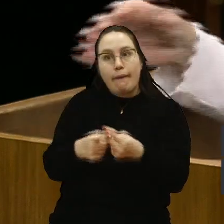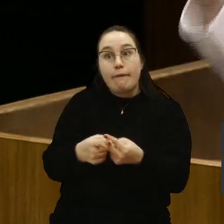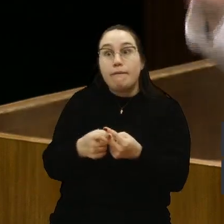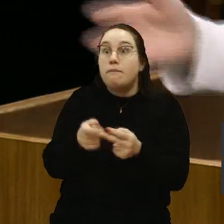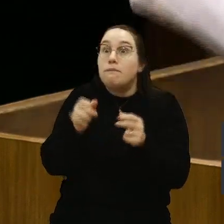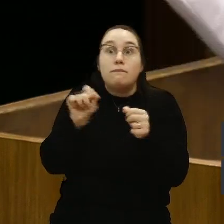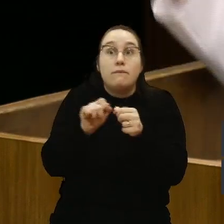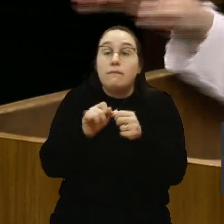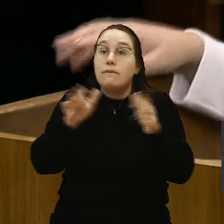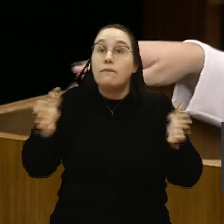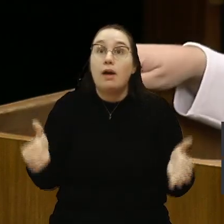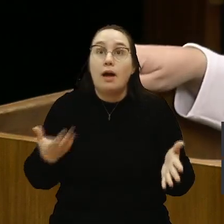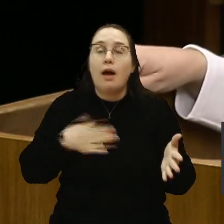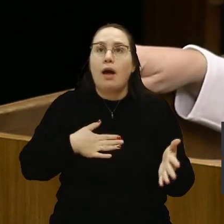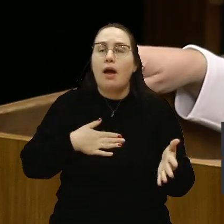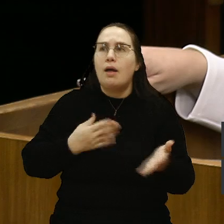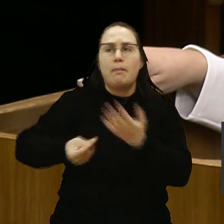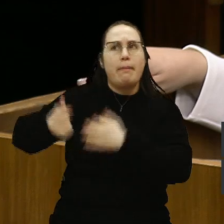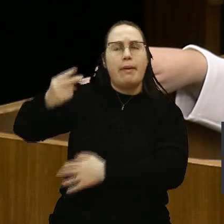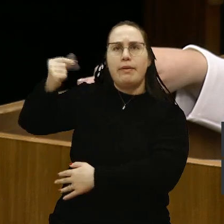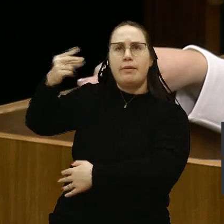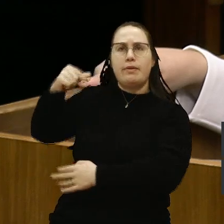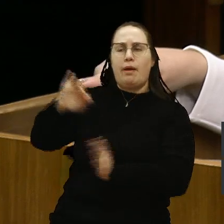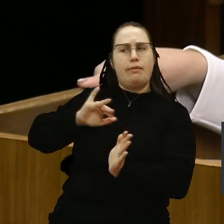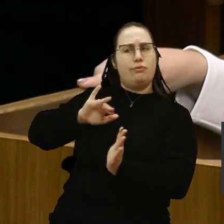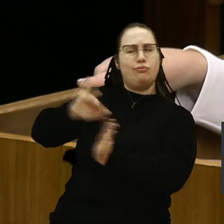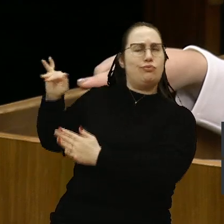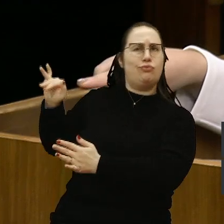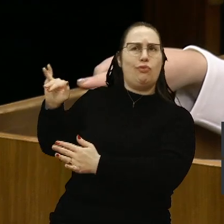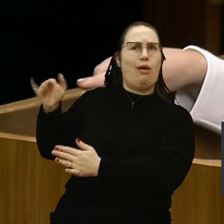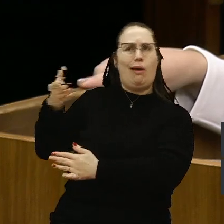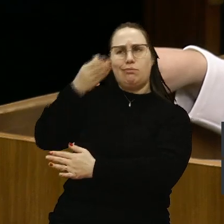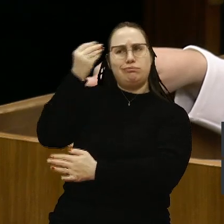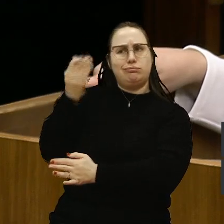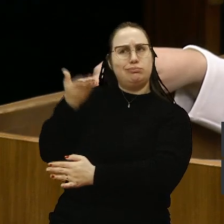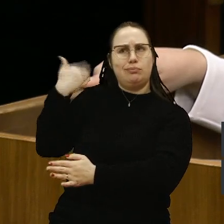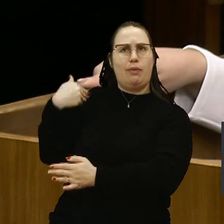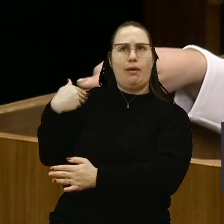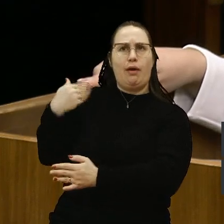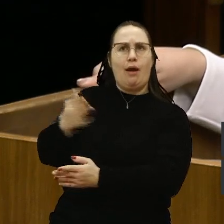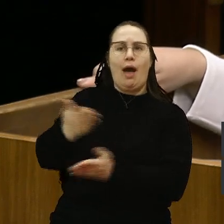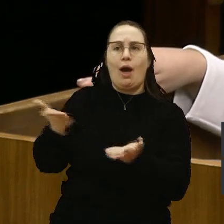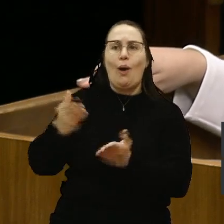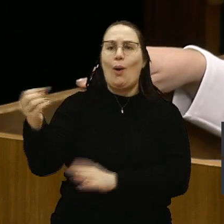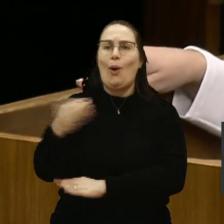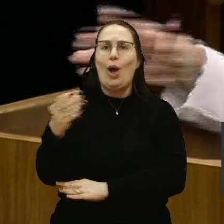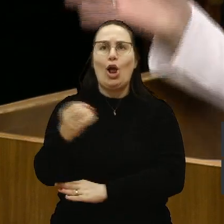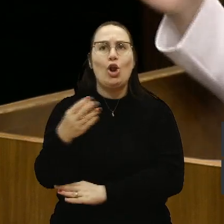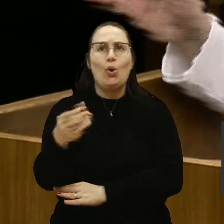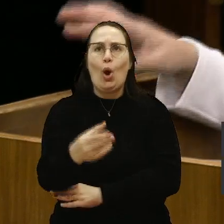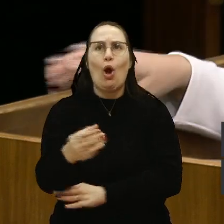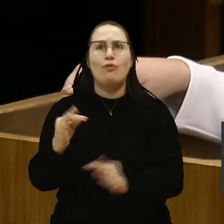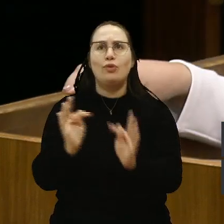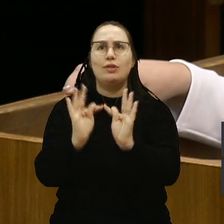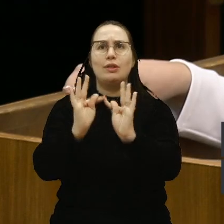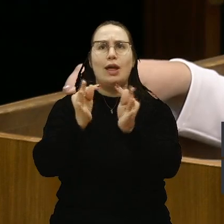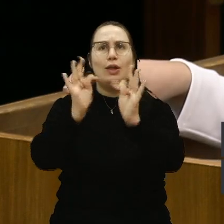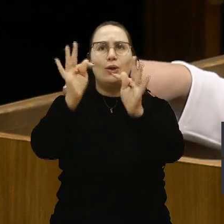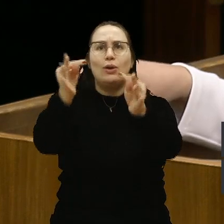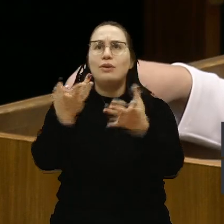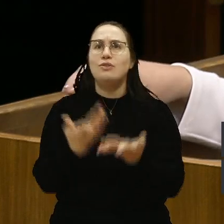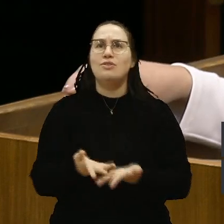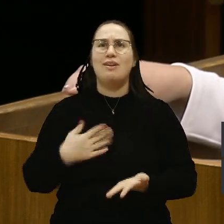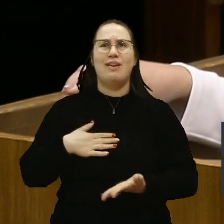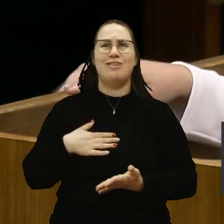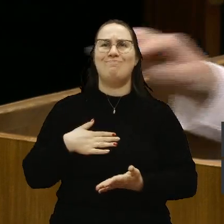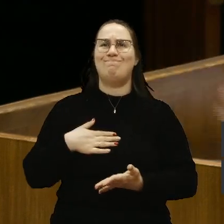Faça-se ou vamos viver na idade da pedra para toda a vida. Porque muitas cidades... Mas, gente, a nossa régua